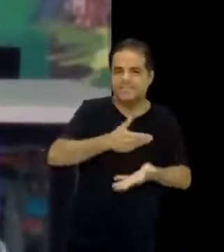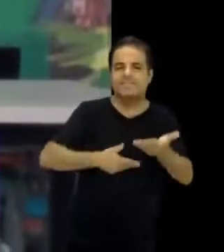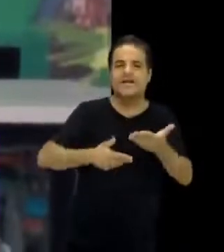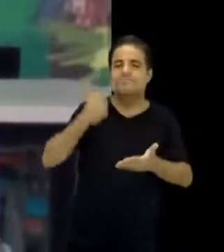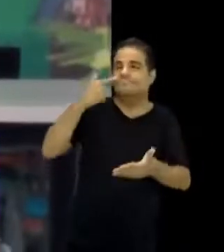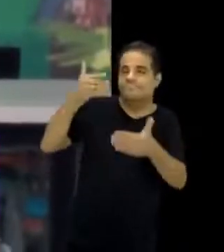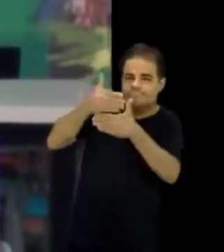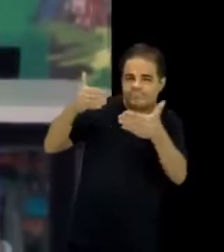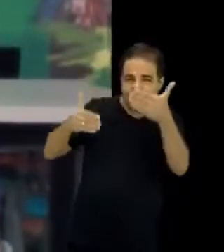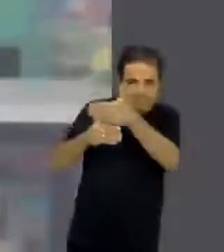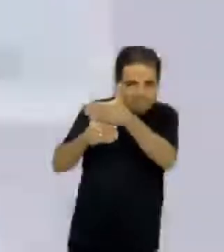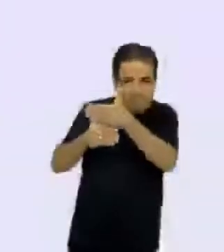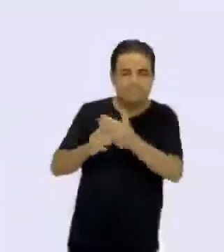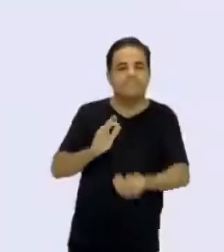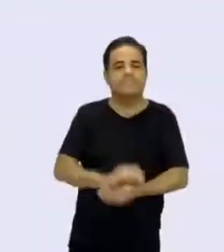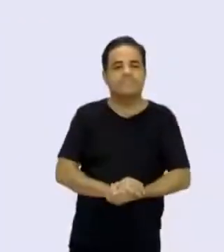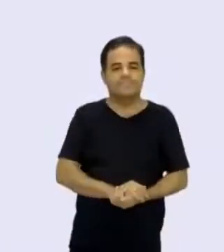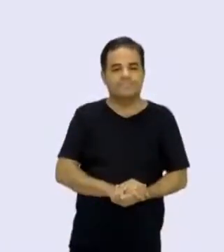por favor.